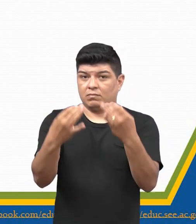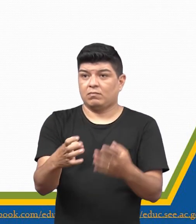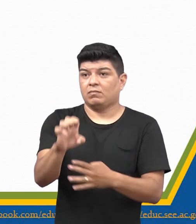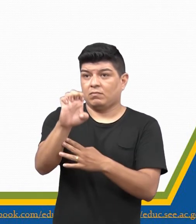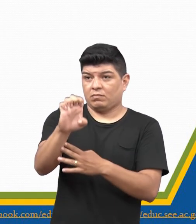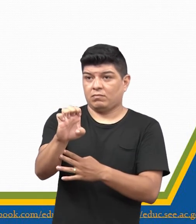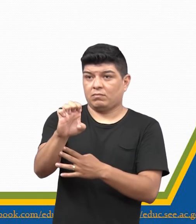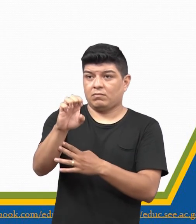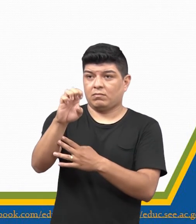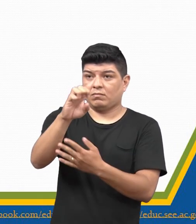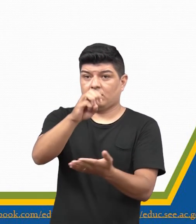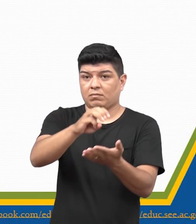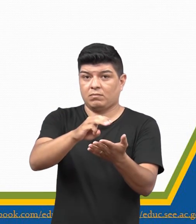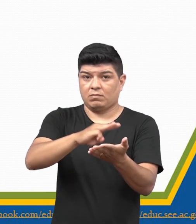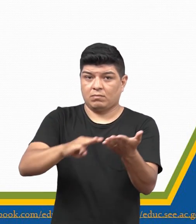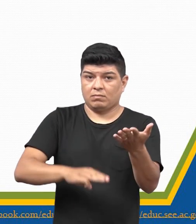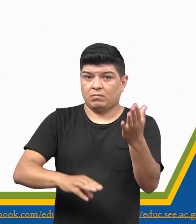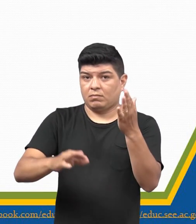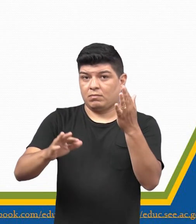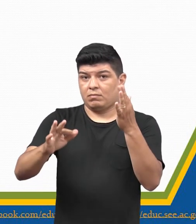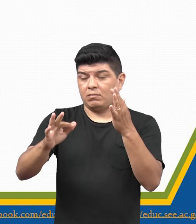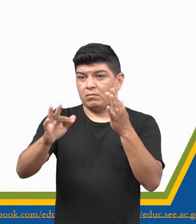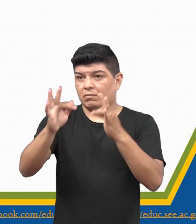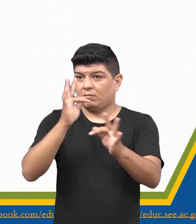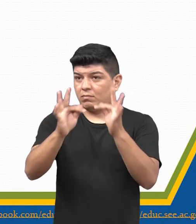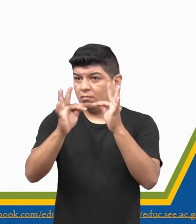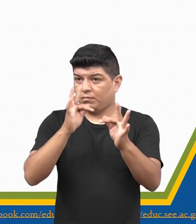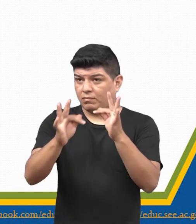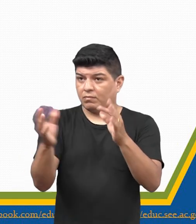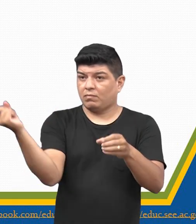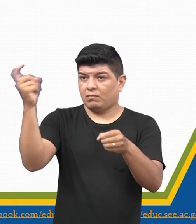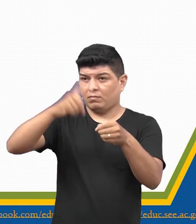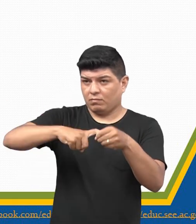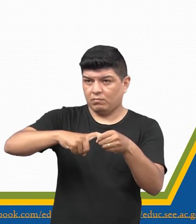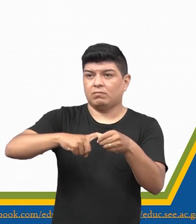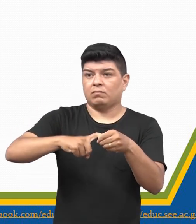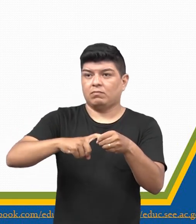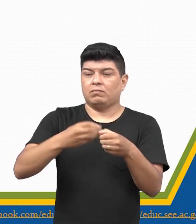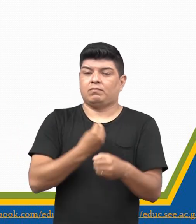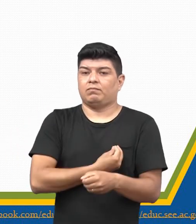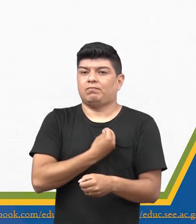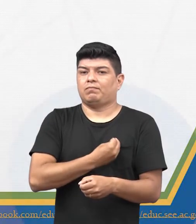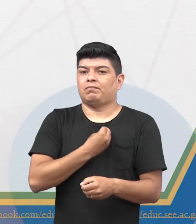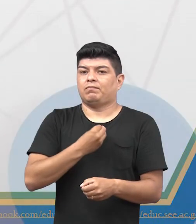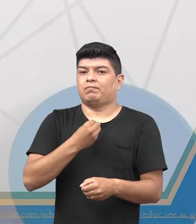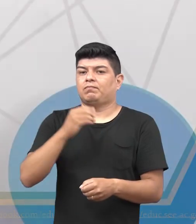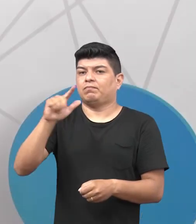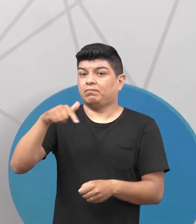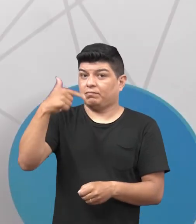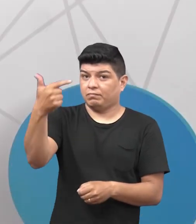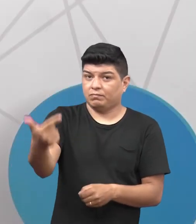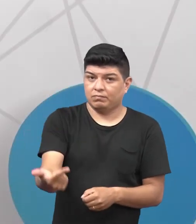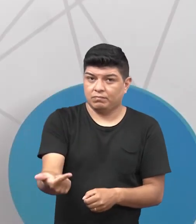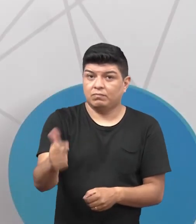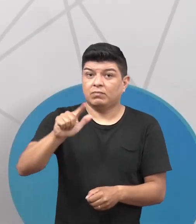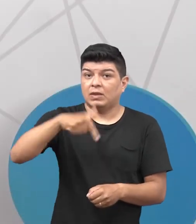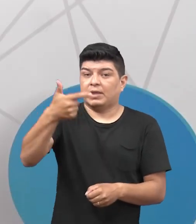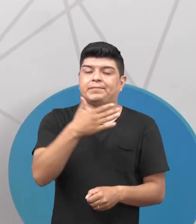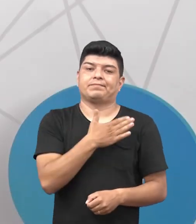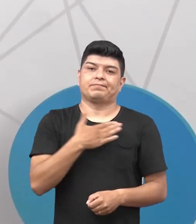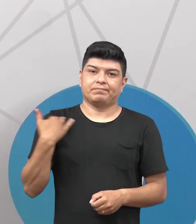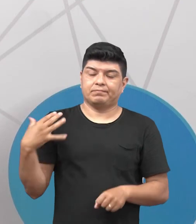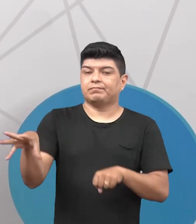E do pensamento metafísico, não porque o pensamento metafísico é muito voltado para a outra vida, para a vida para além da morte,